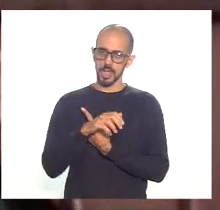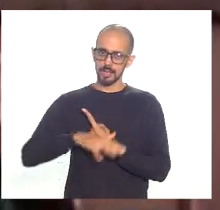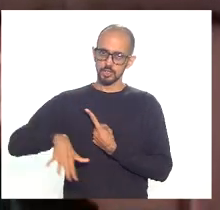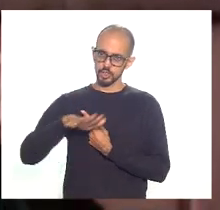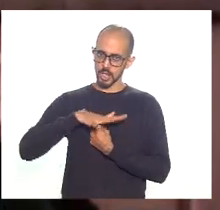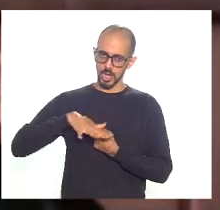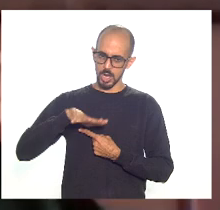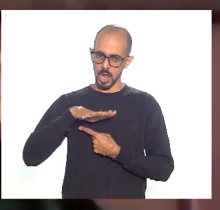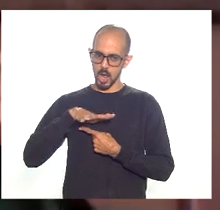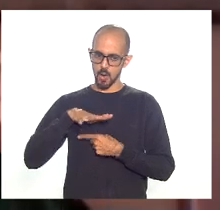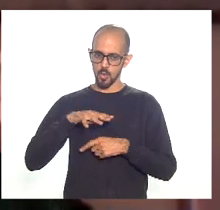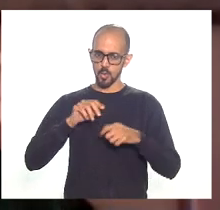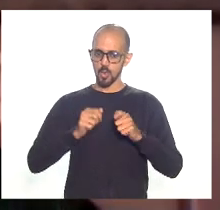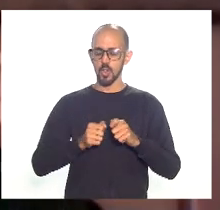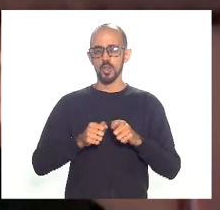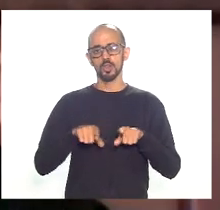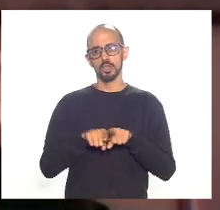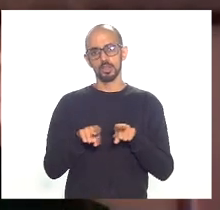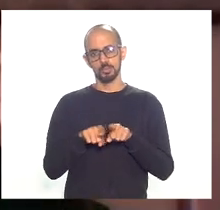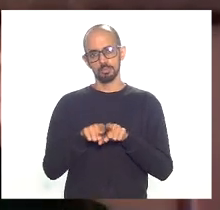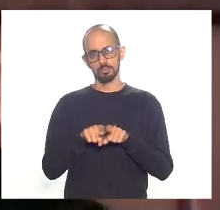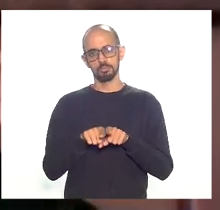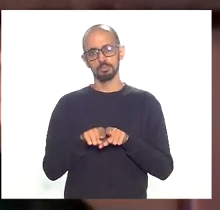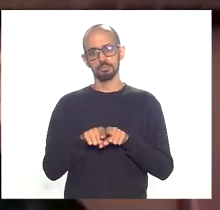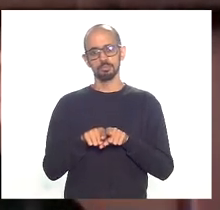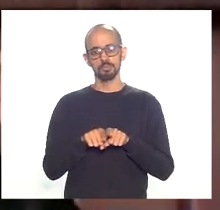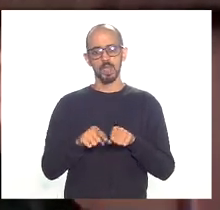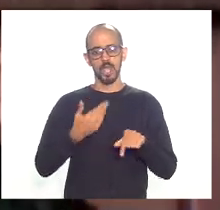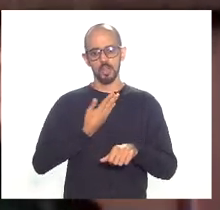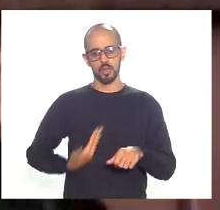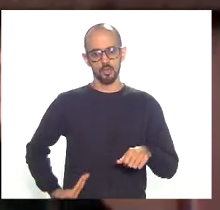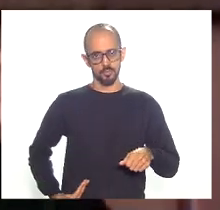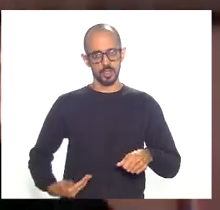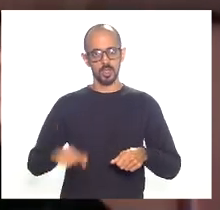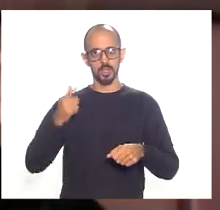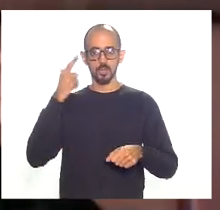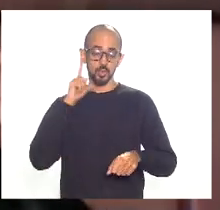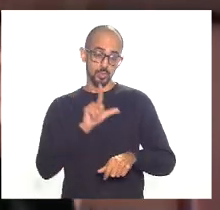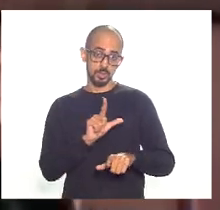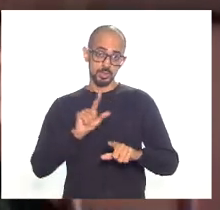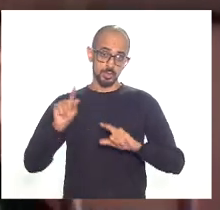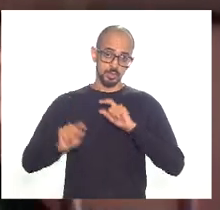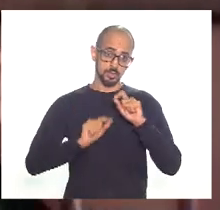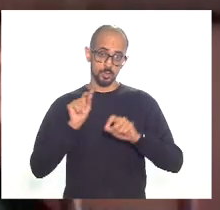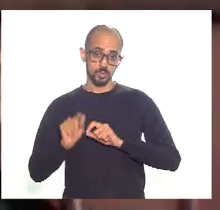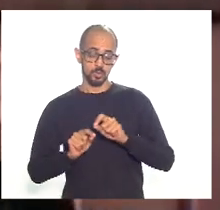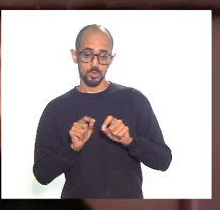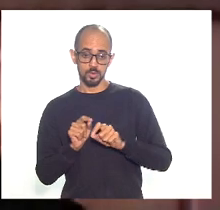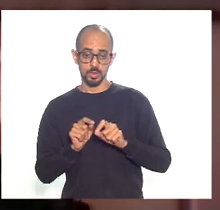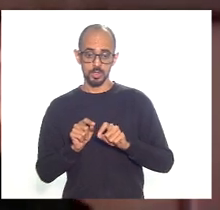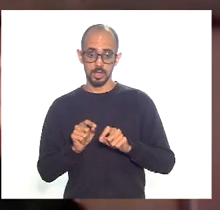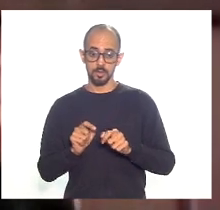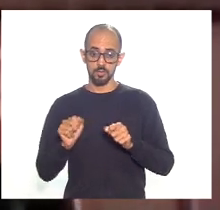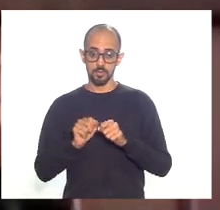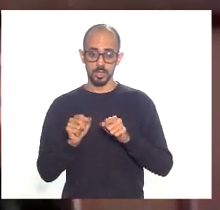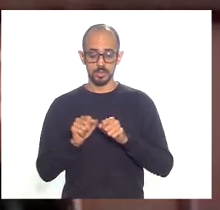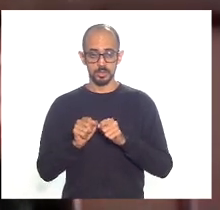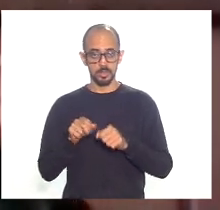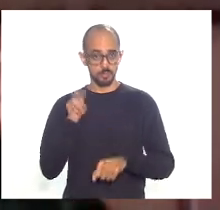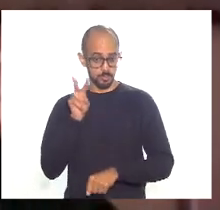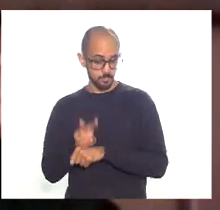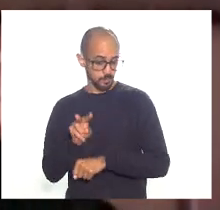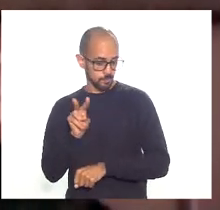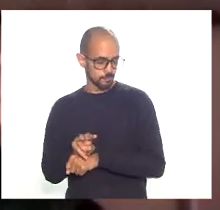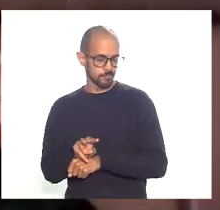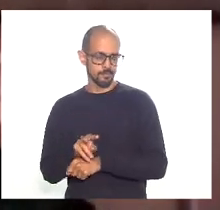público, concorram conjuntamente, presidente, colegas aqui, para efetivar o sistema de garantia de proteção